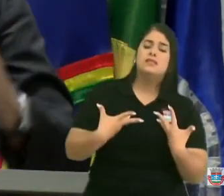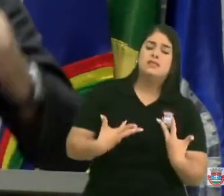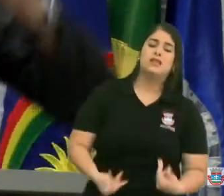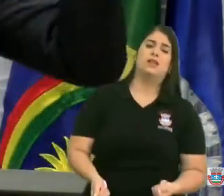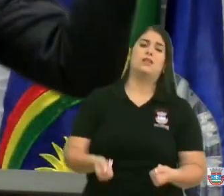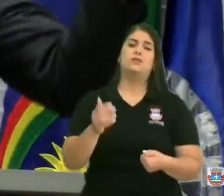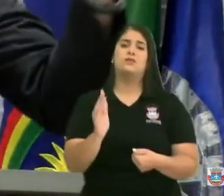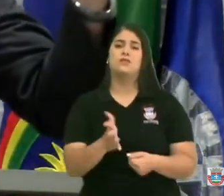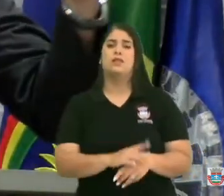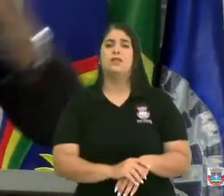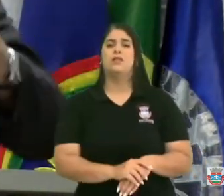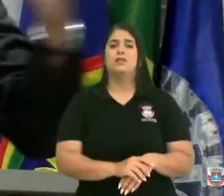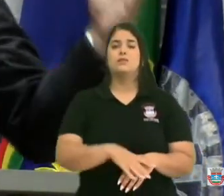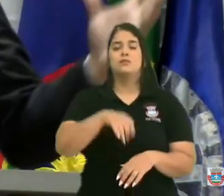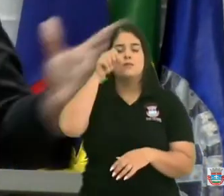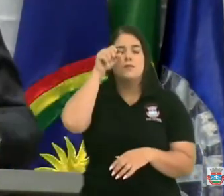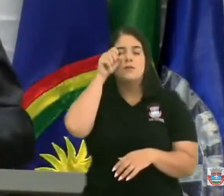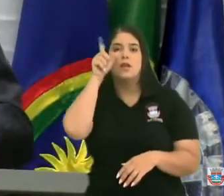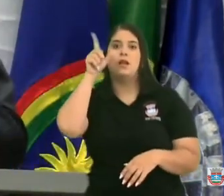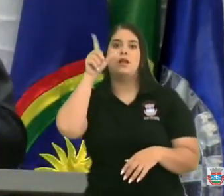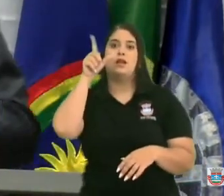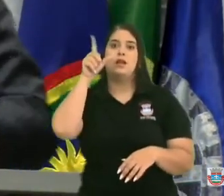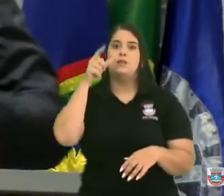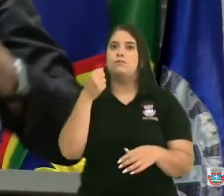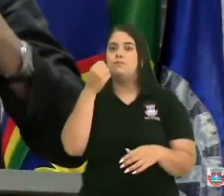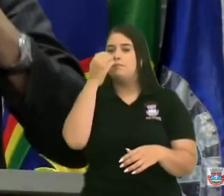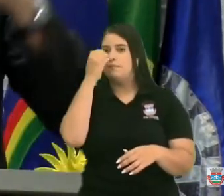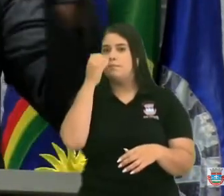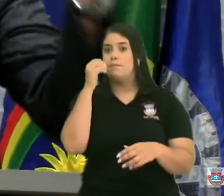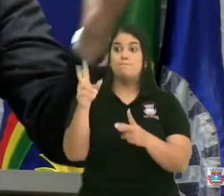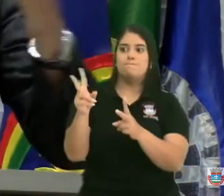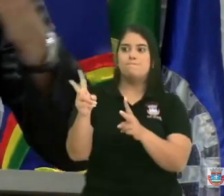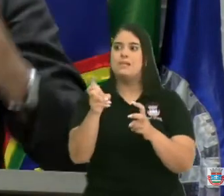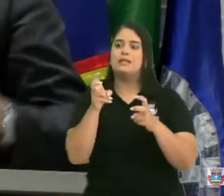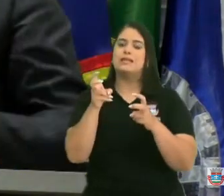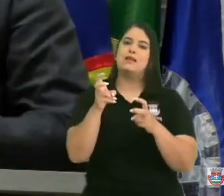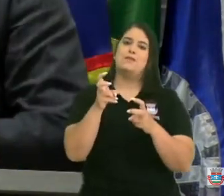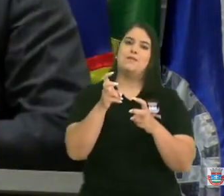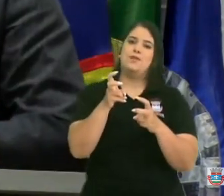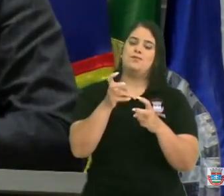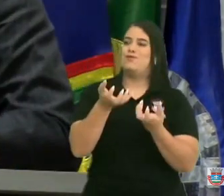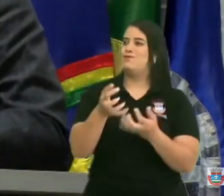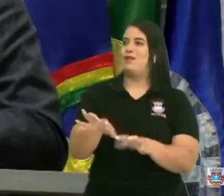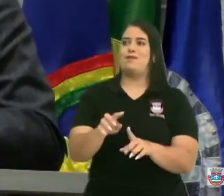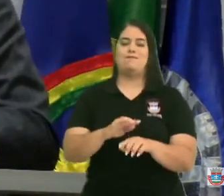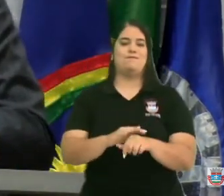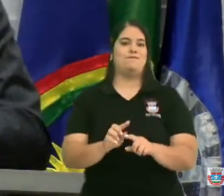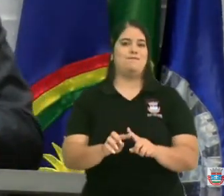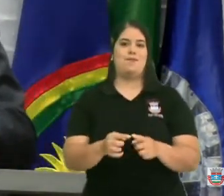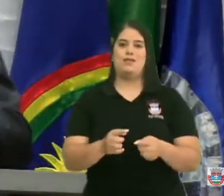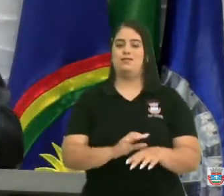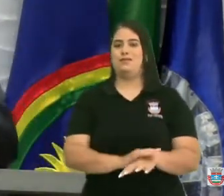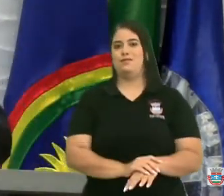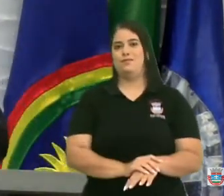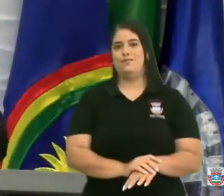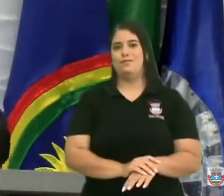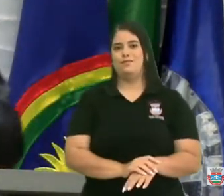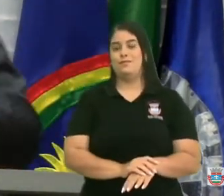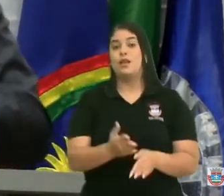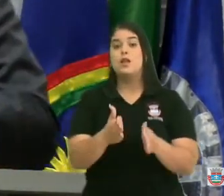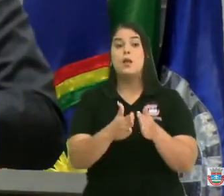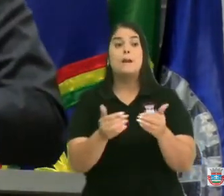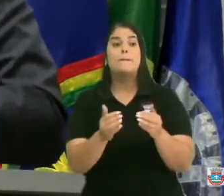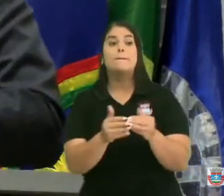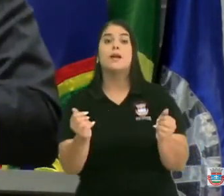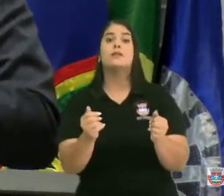e abriram os olhos que estão sendo massa de manobra para estar sendo jogado de um lado para o outro. Então eu